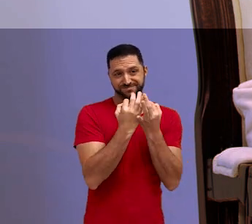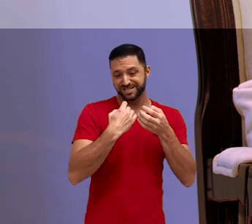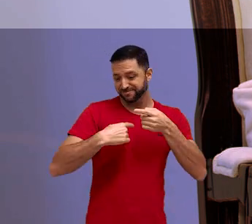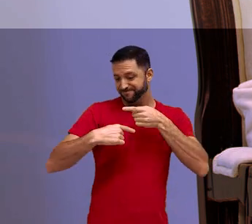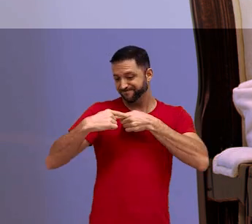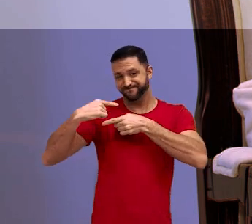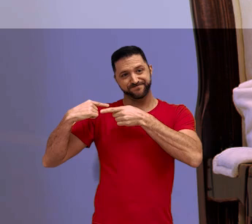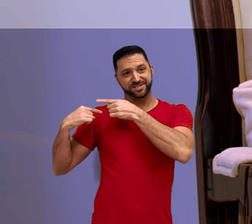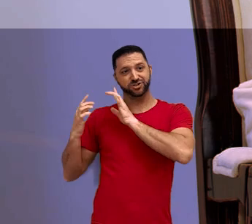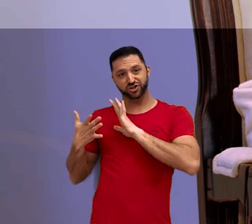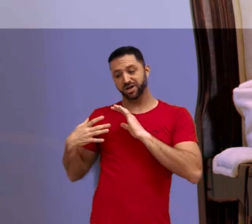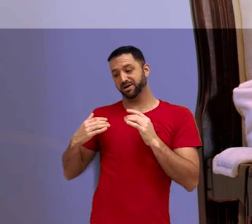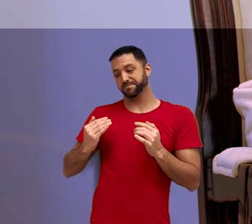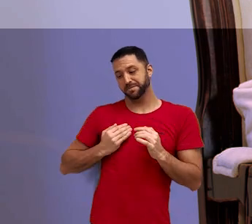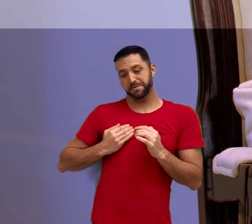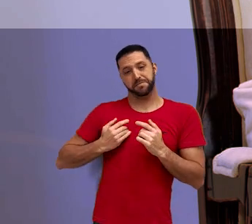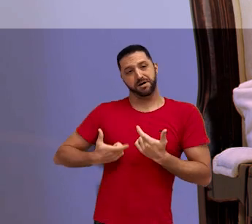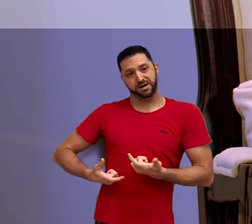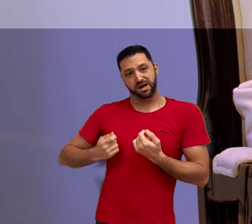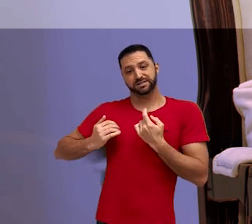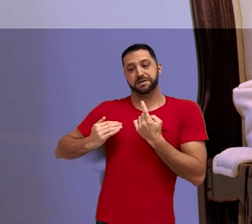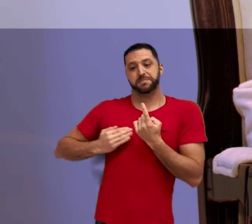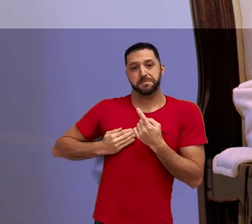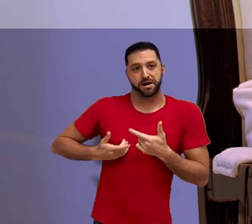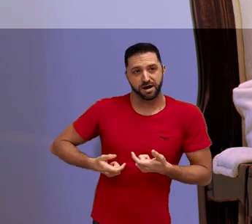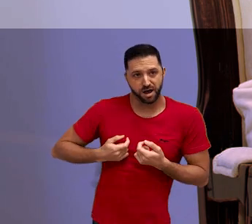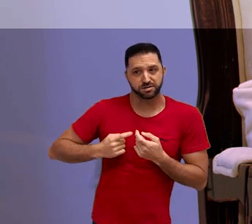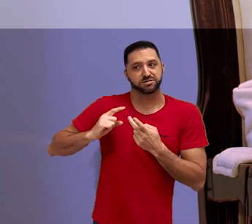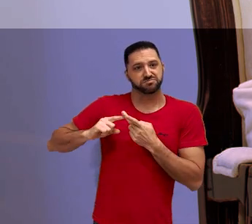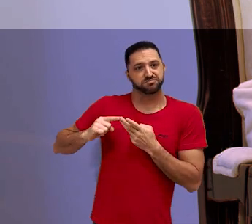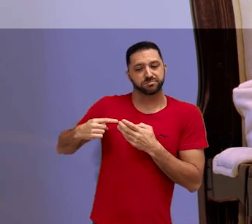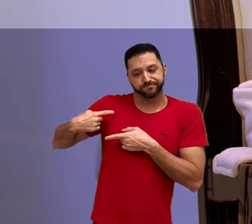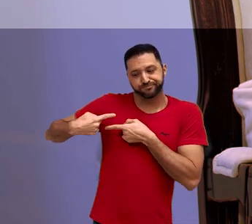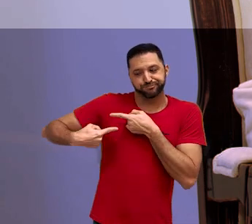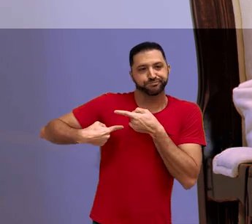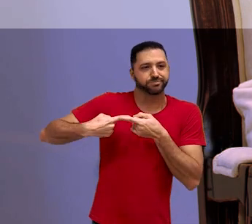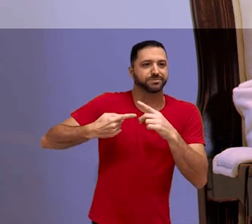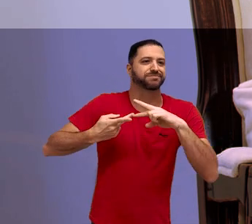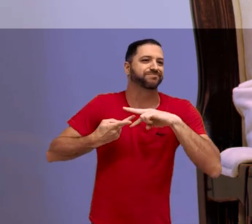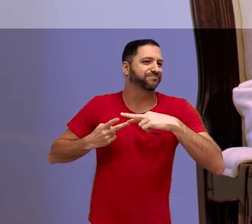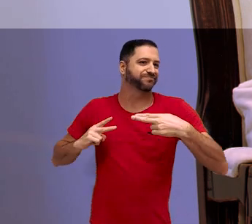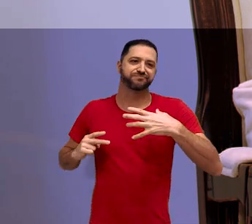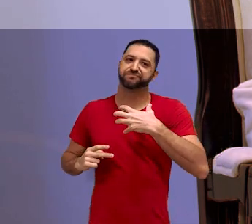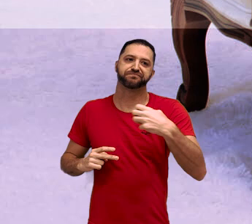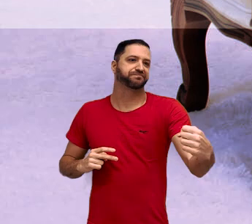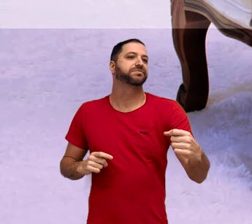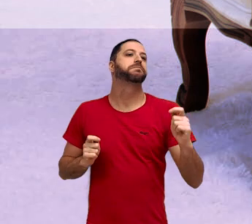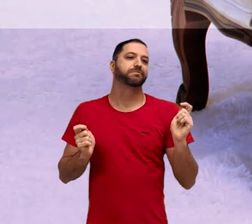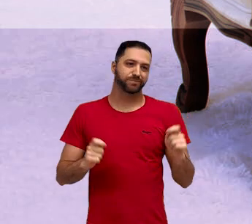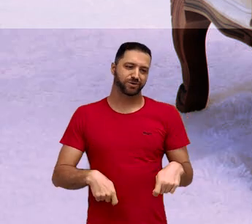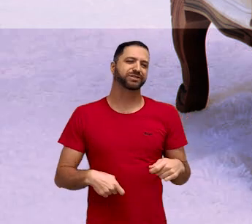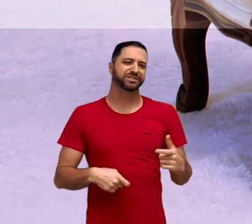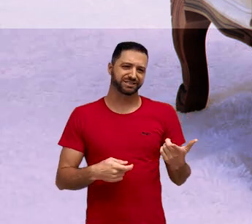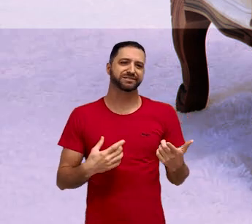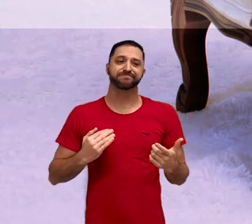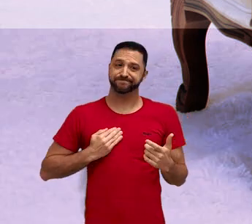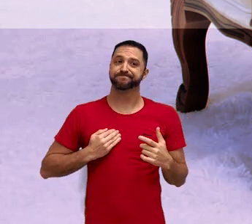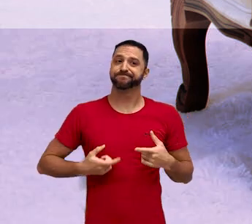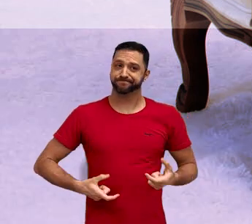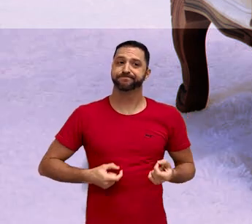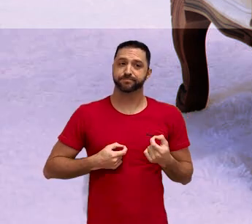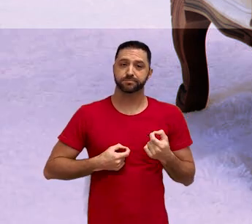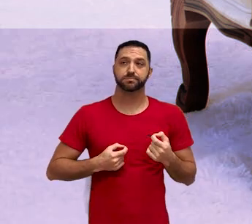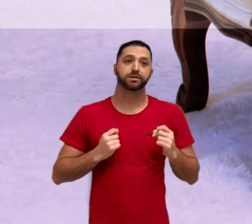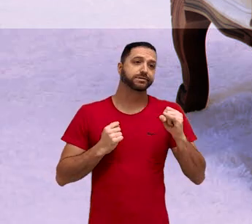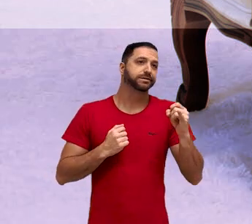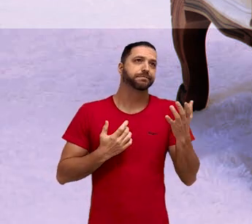mutado, você não tem como mudar. Então, é um fator de risco genético. Se você tem uma questão